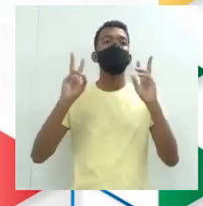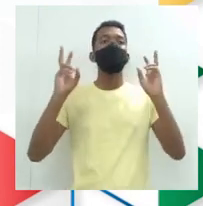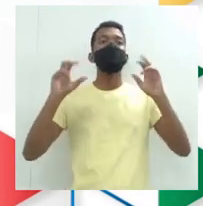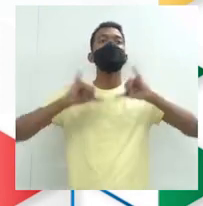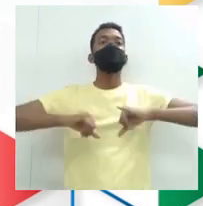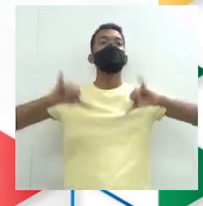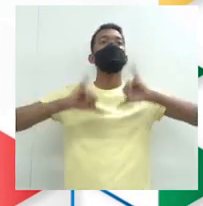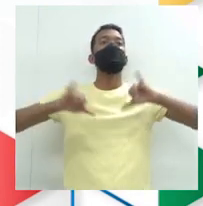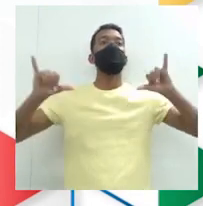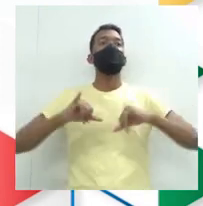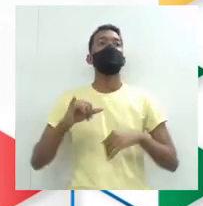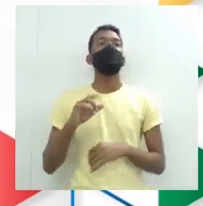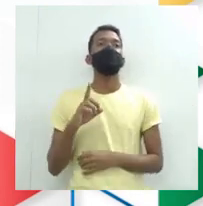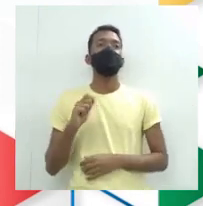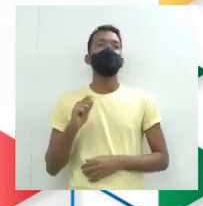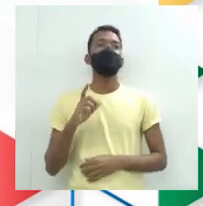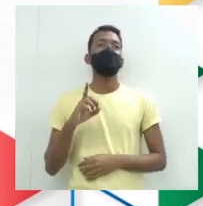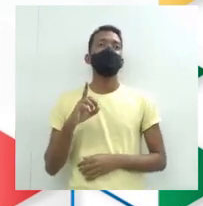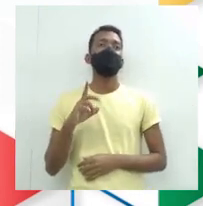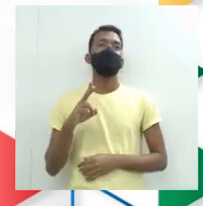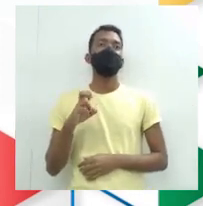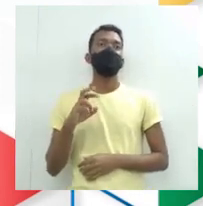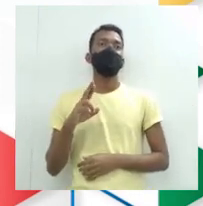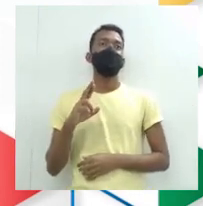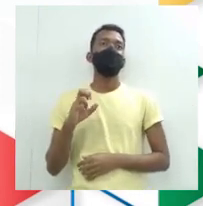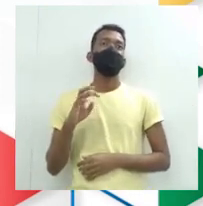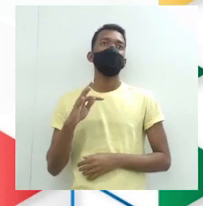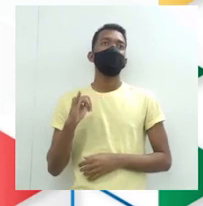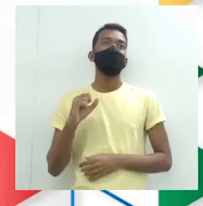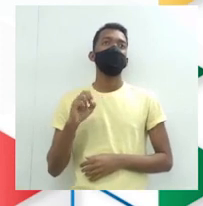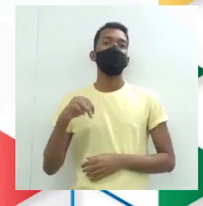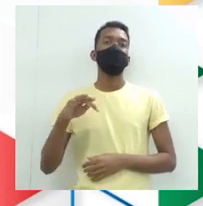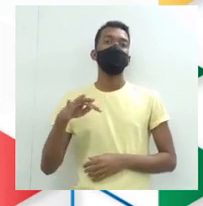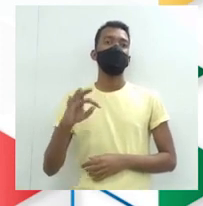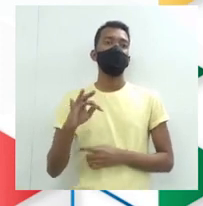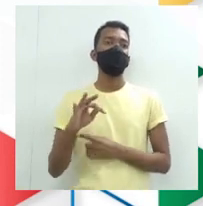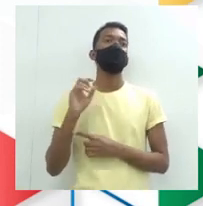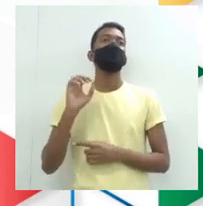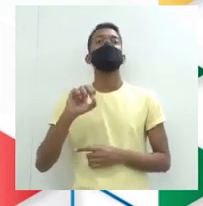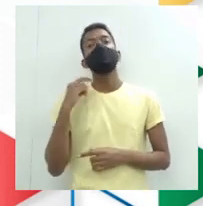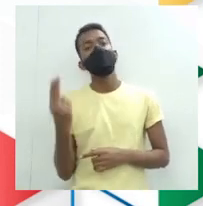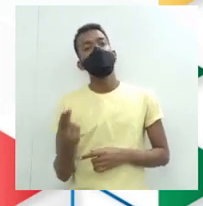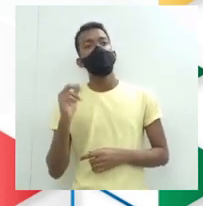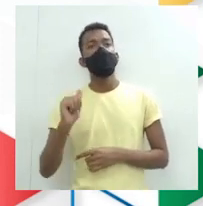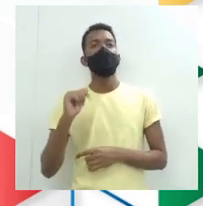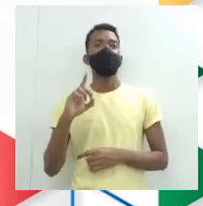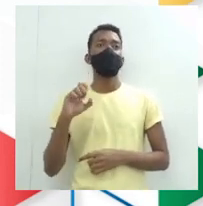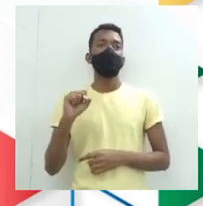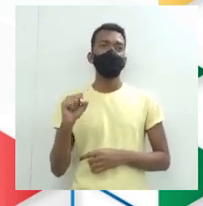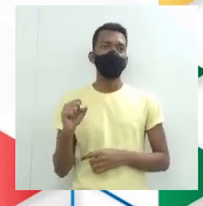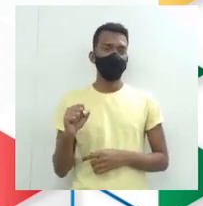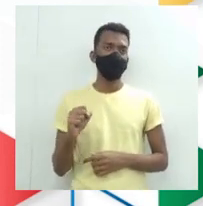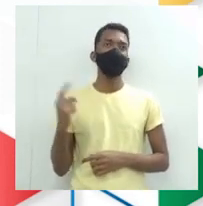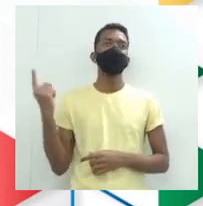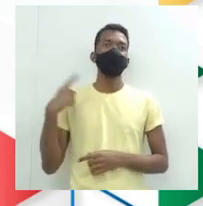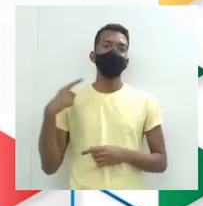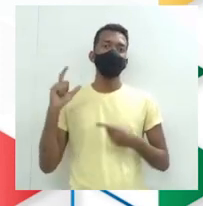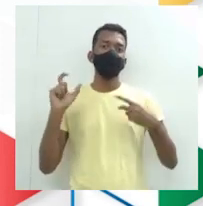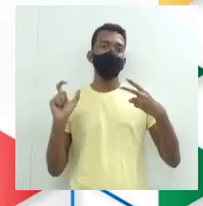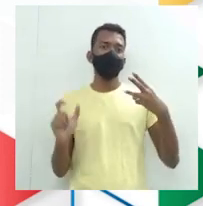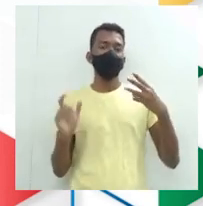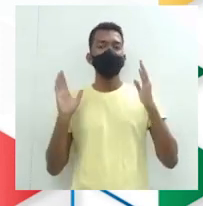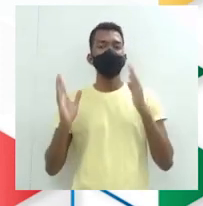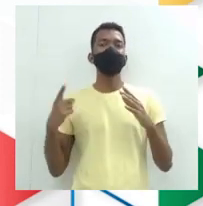anúncios, advertisement, or ADS, ou isso aí. A gente tem 3 plataformas que geralmente são anúncios que